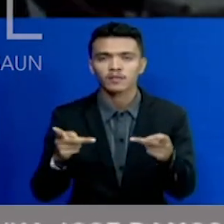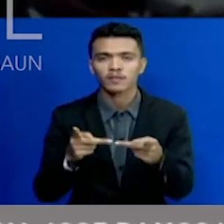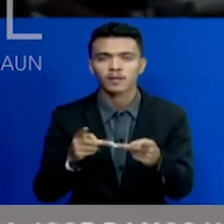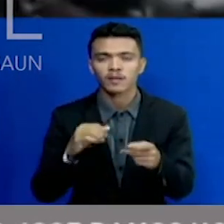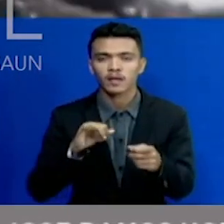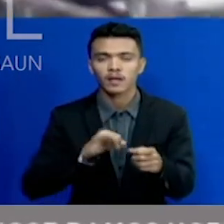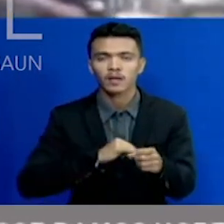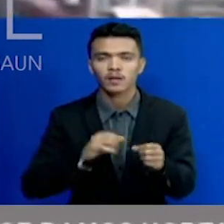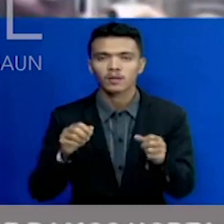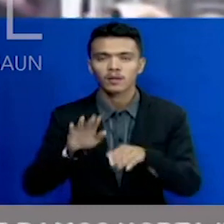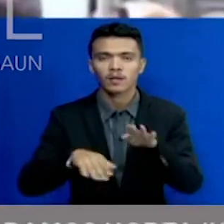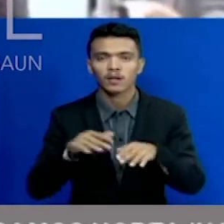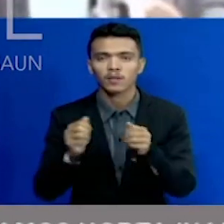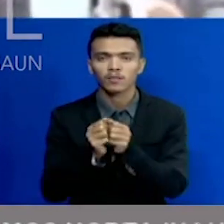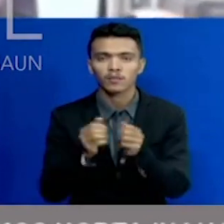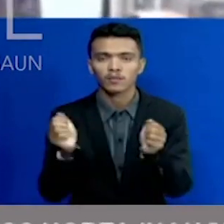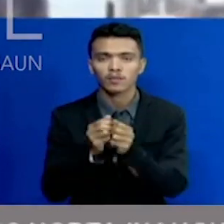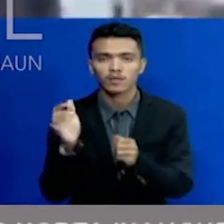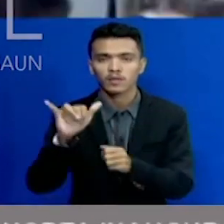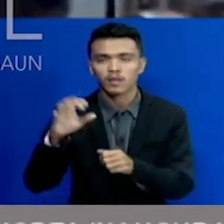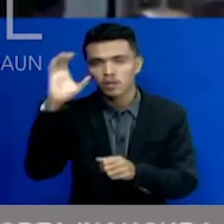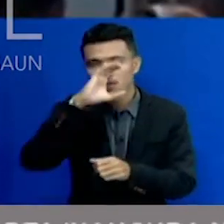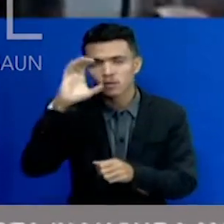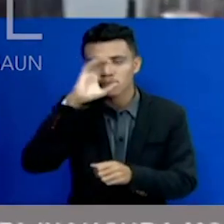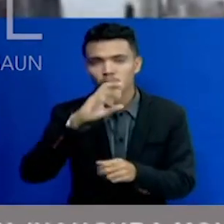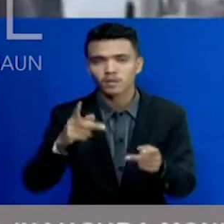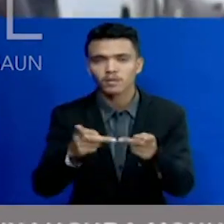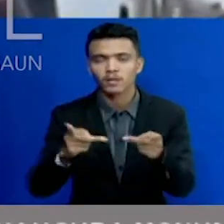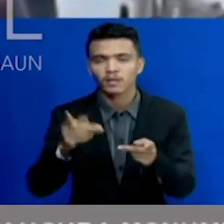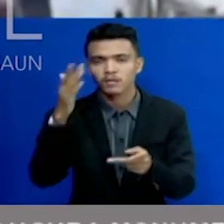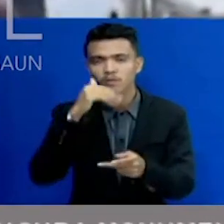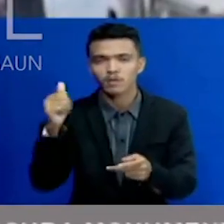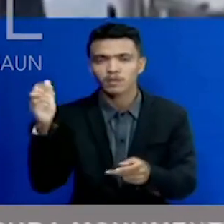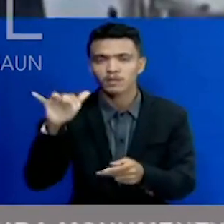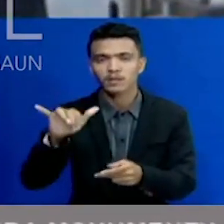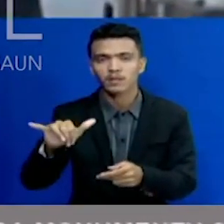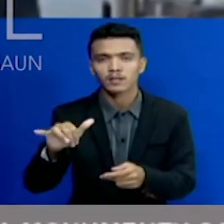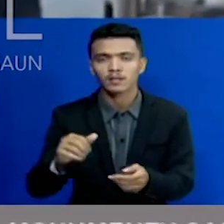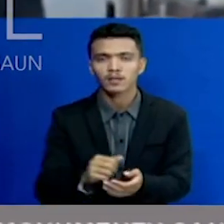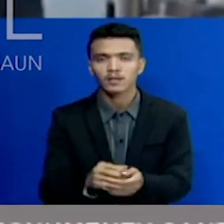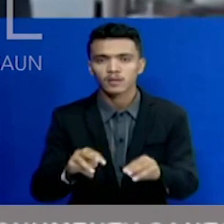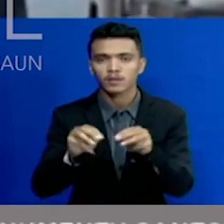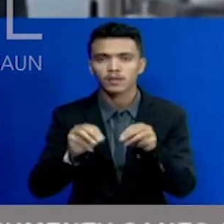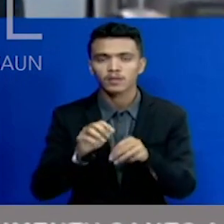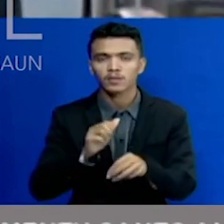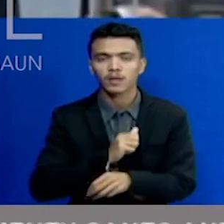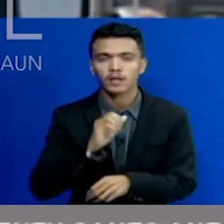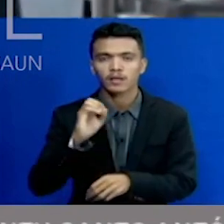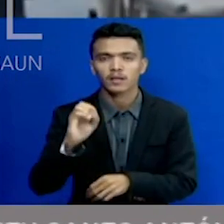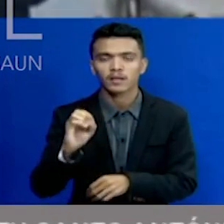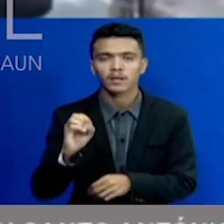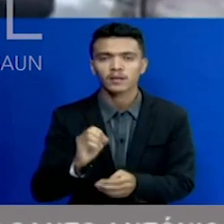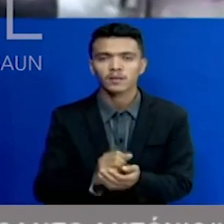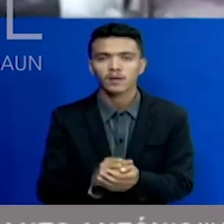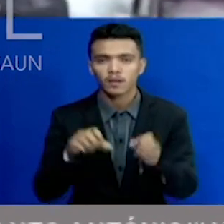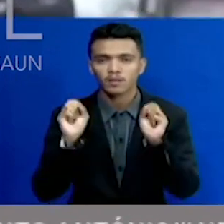motu ko sira, para atu bele buka tuir fatin potensial turismo sira, nebe iha munisipiu de Ainara, iha